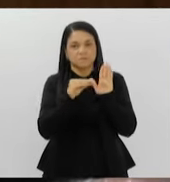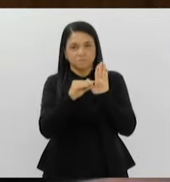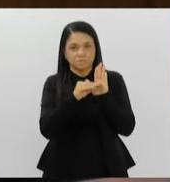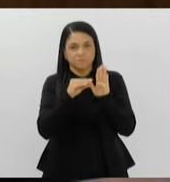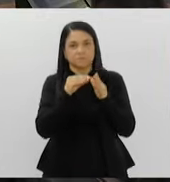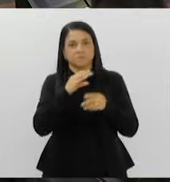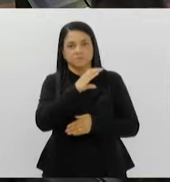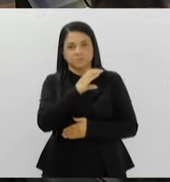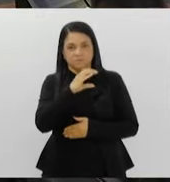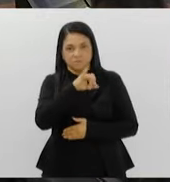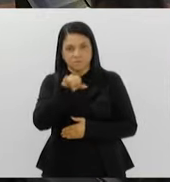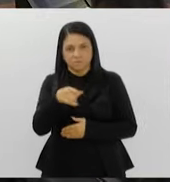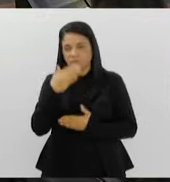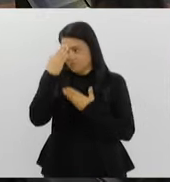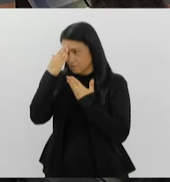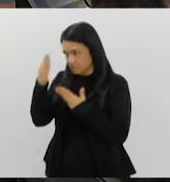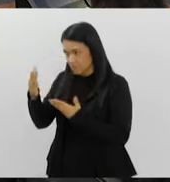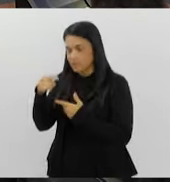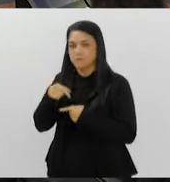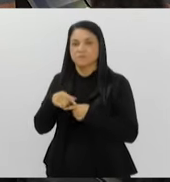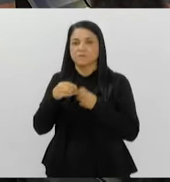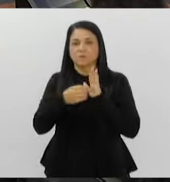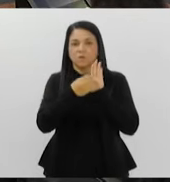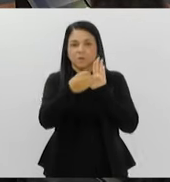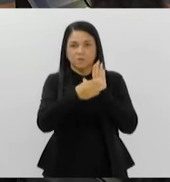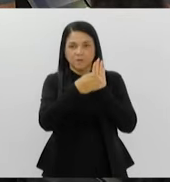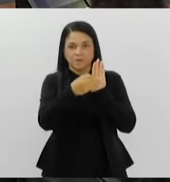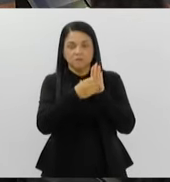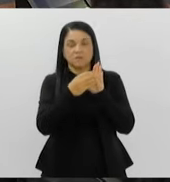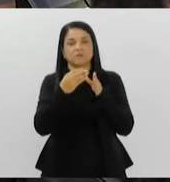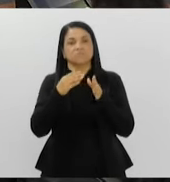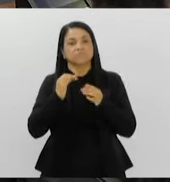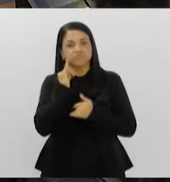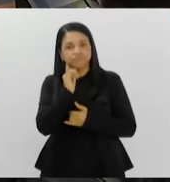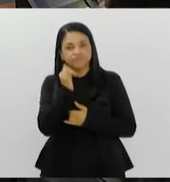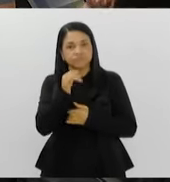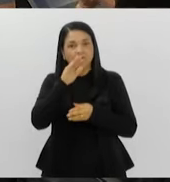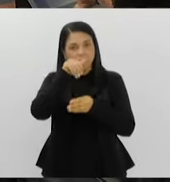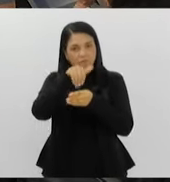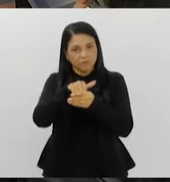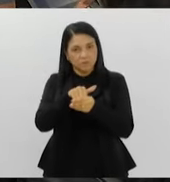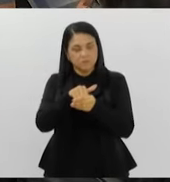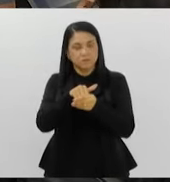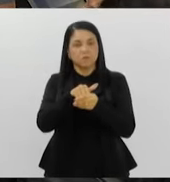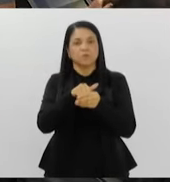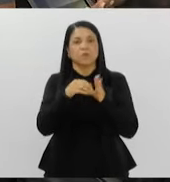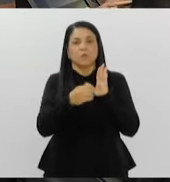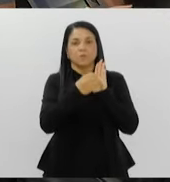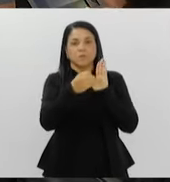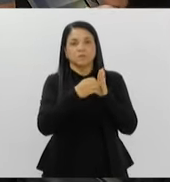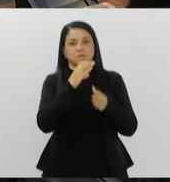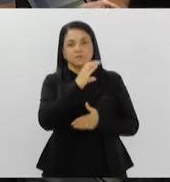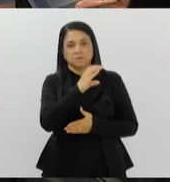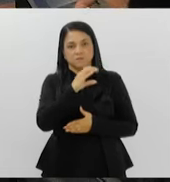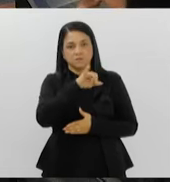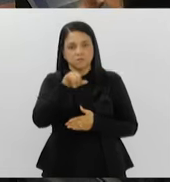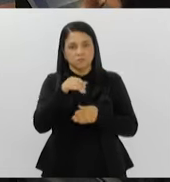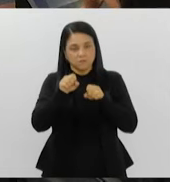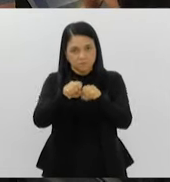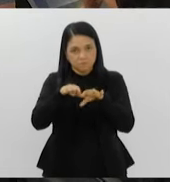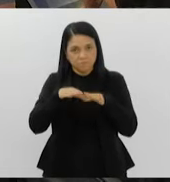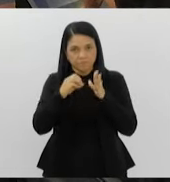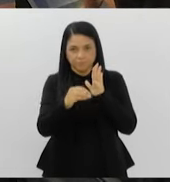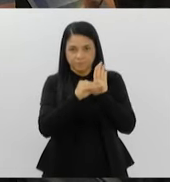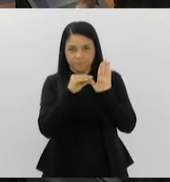Muito obrigado, querida Mil. Com os pareceres emitidos em votação, o parecer da Comissão de Constituição e Justiça, as emendas de plenário. Senhores que